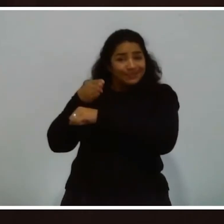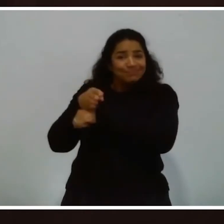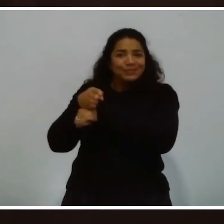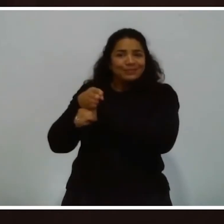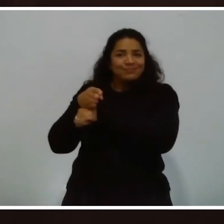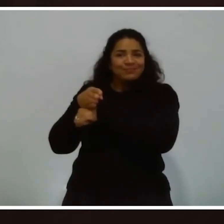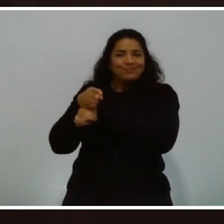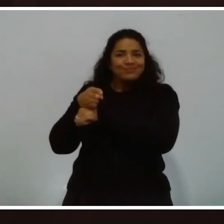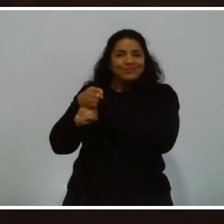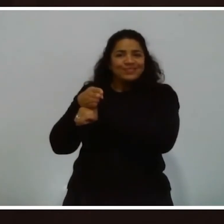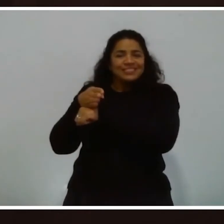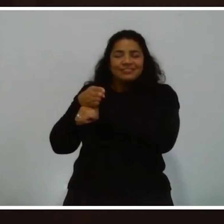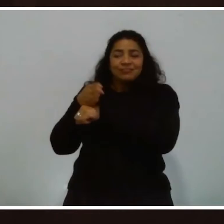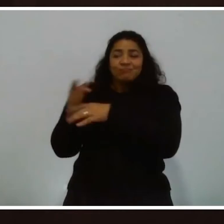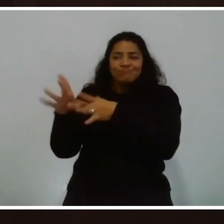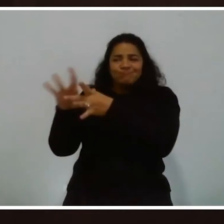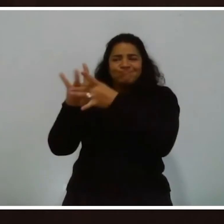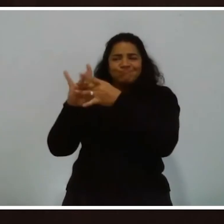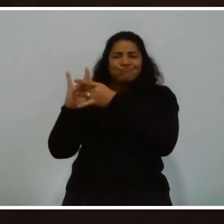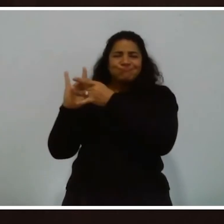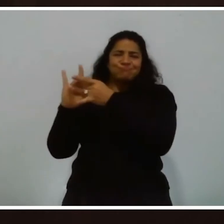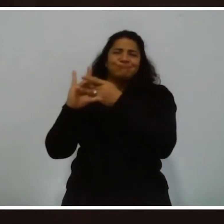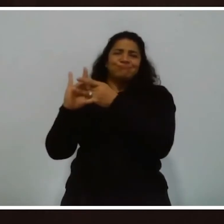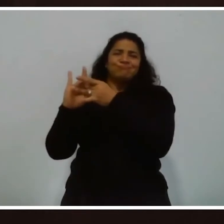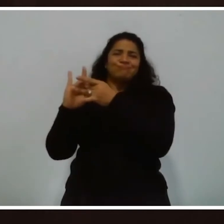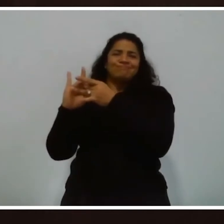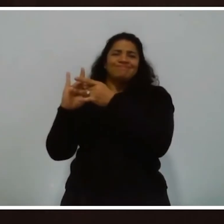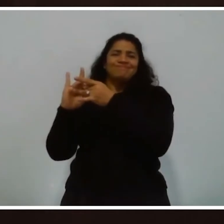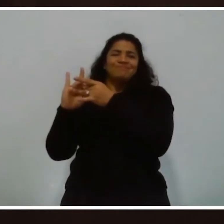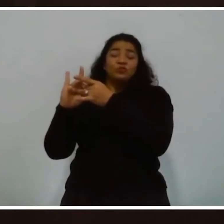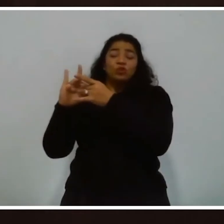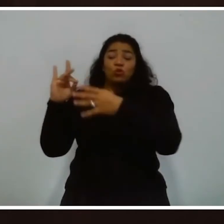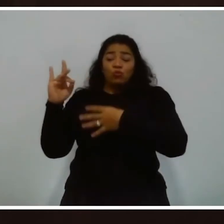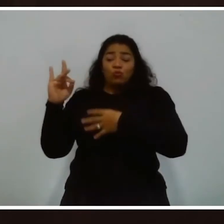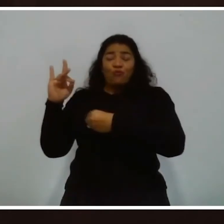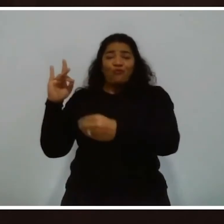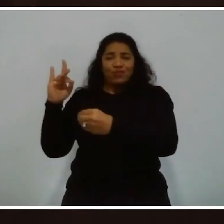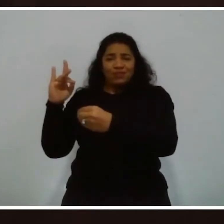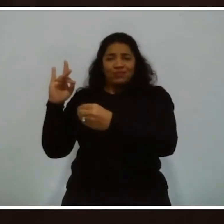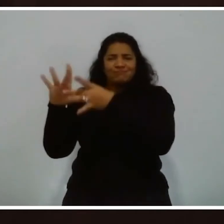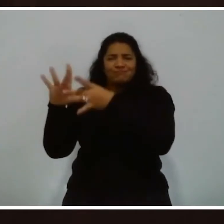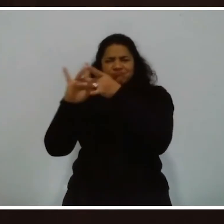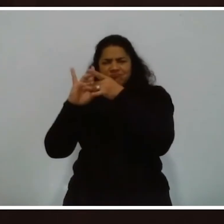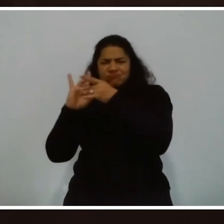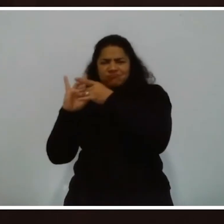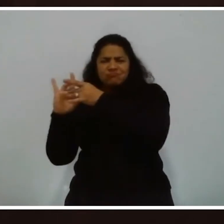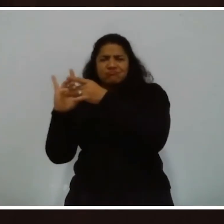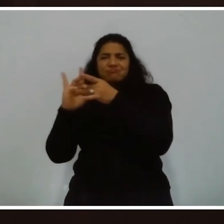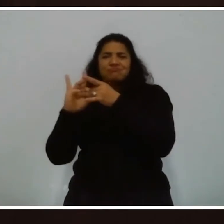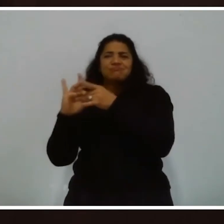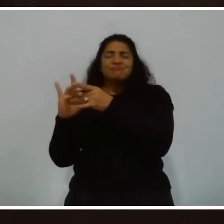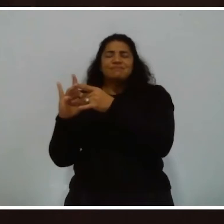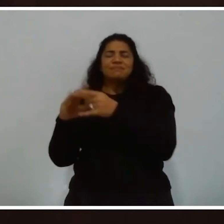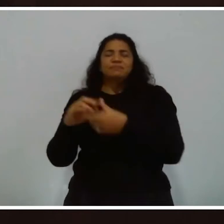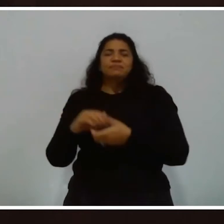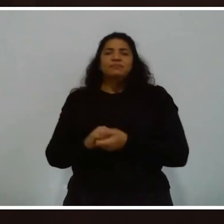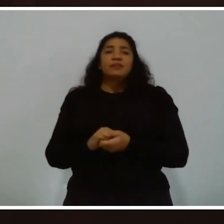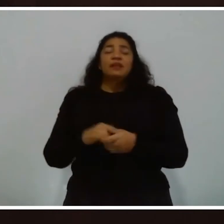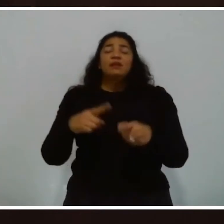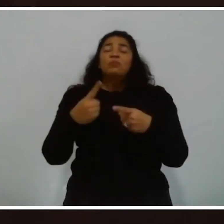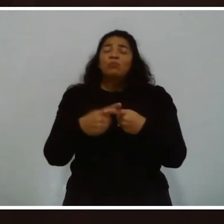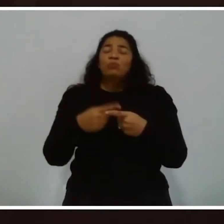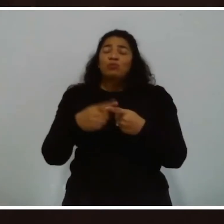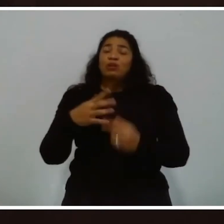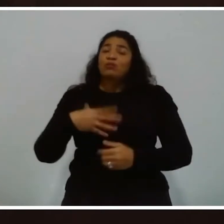mas nós estaremos no Filho e o Filho estará em nós. E pelo fato do Filho estar em nós no Filho, e o